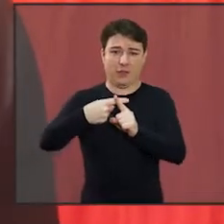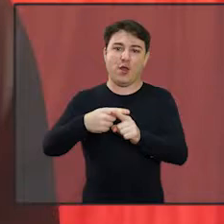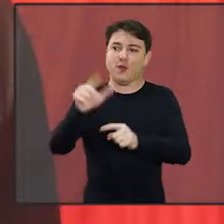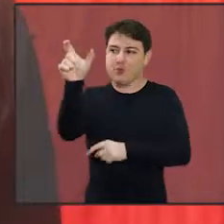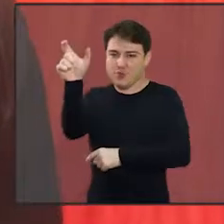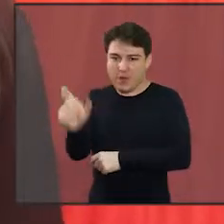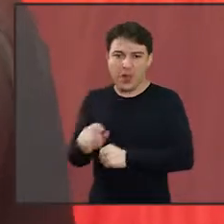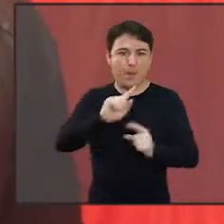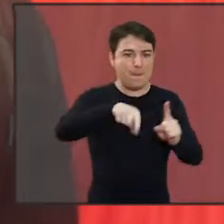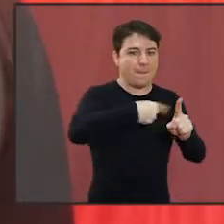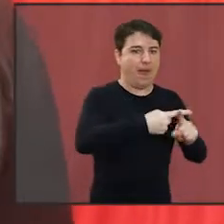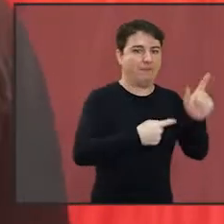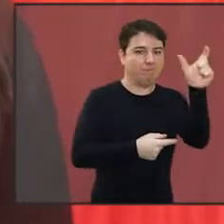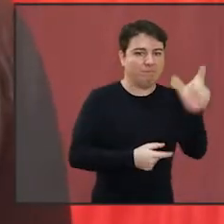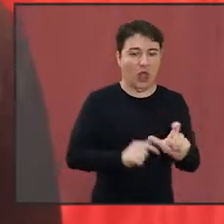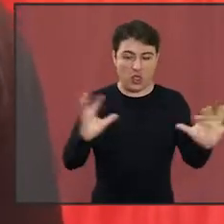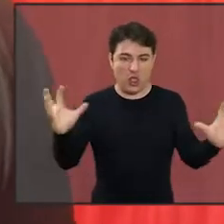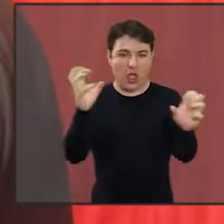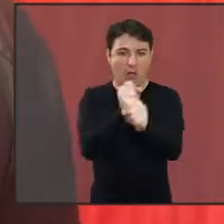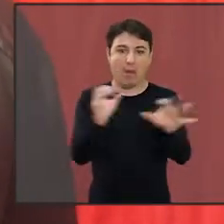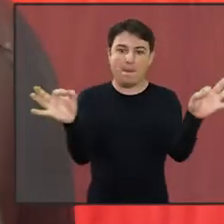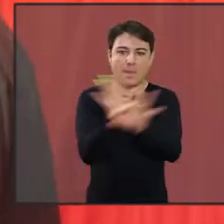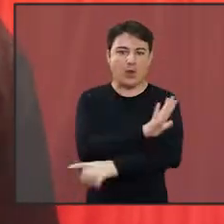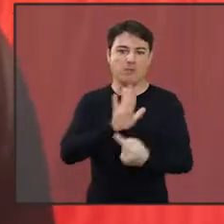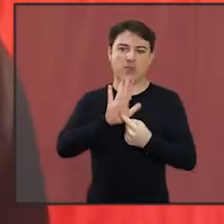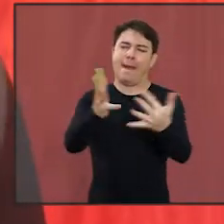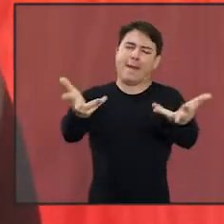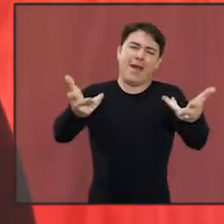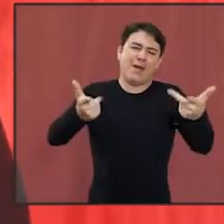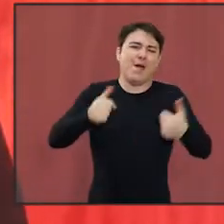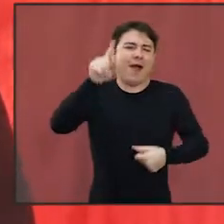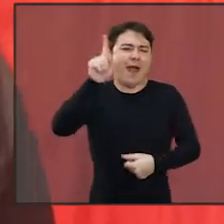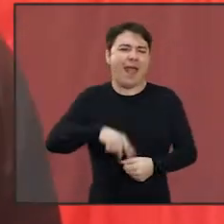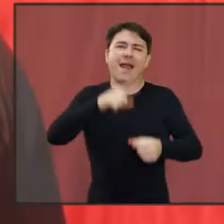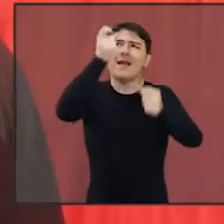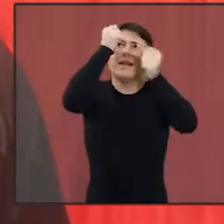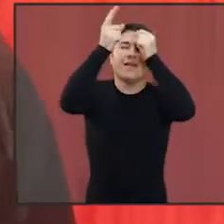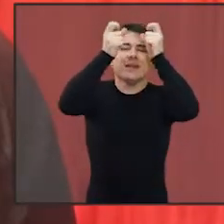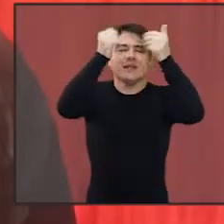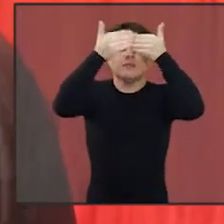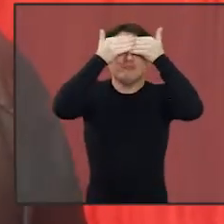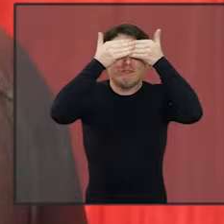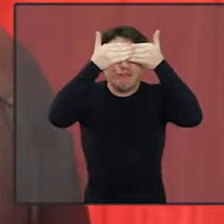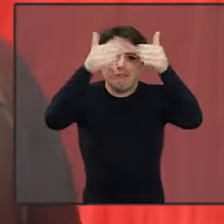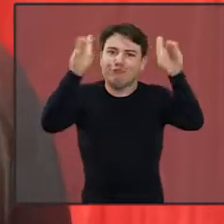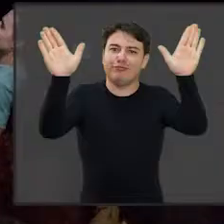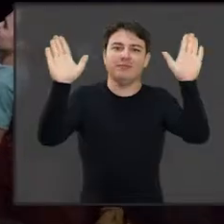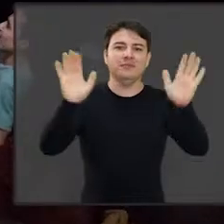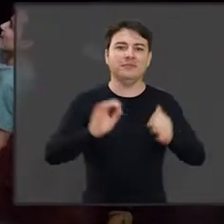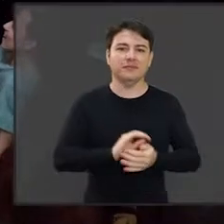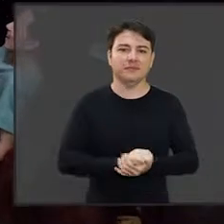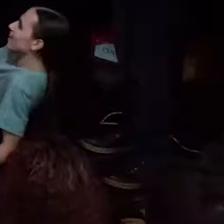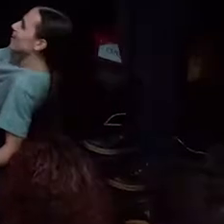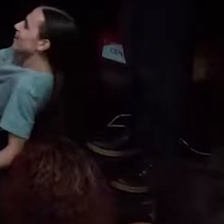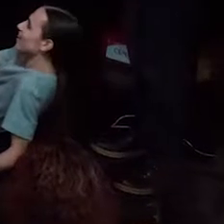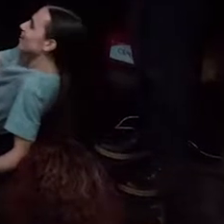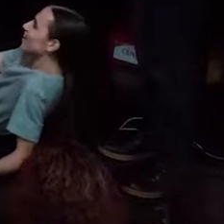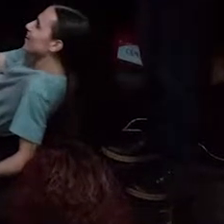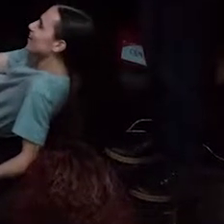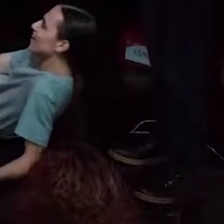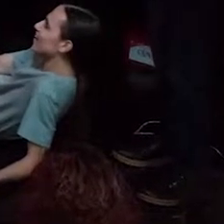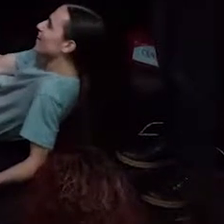somado com o que os seus colegas têm, vai criar algo totalmente novo e totalmente criativo automaticamente.